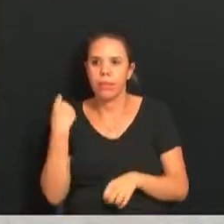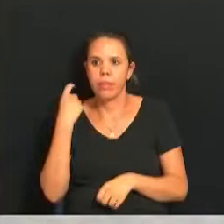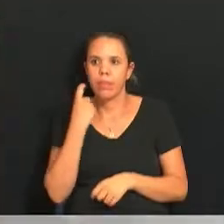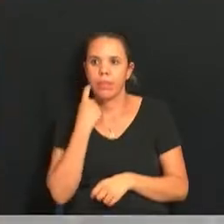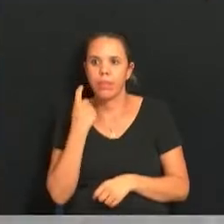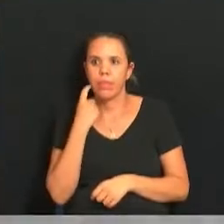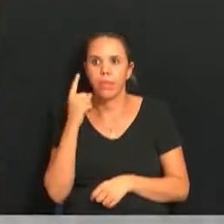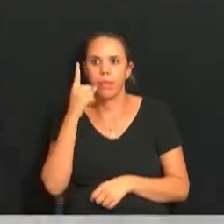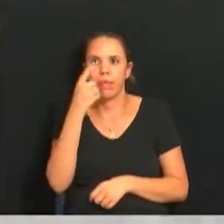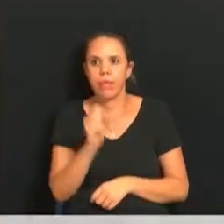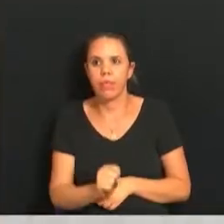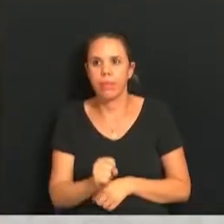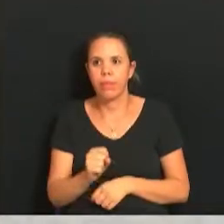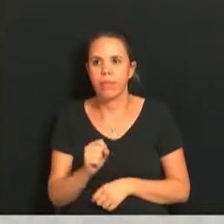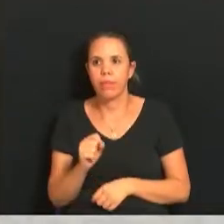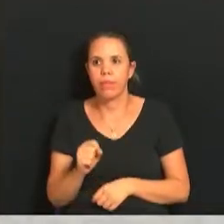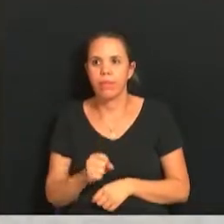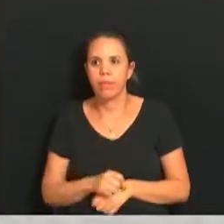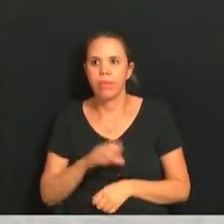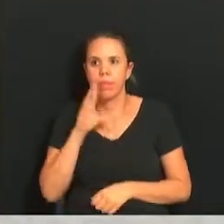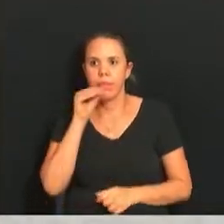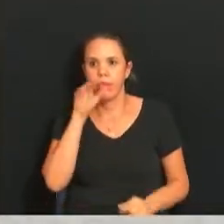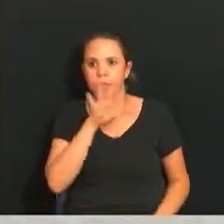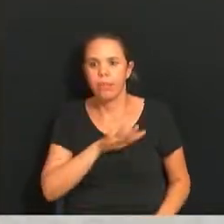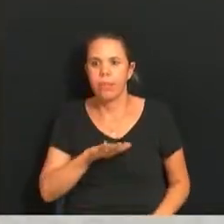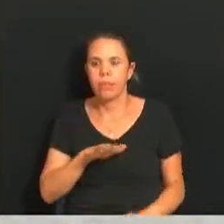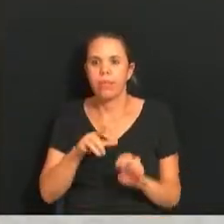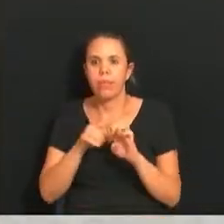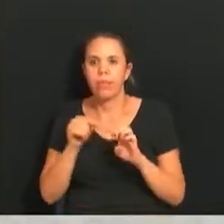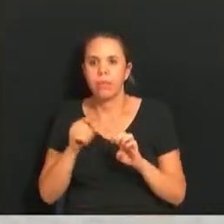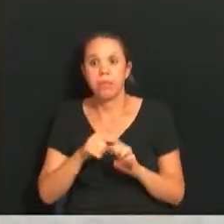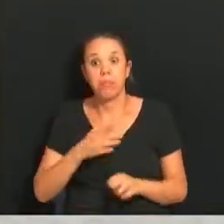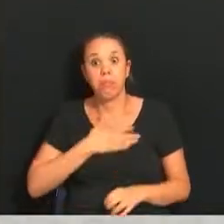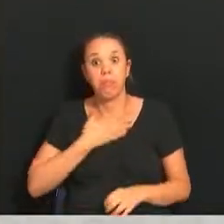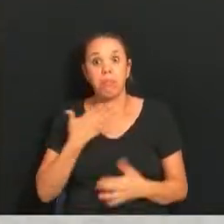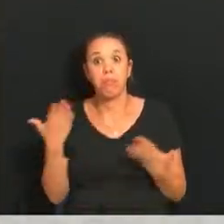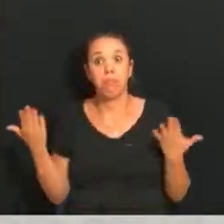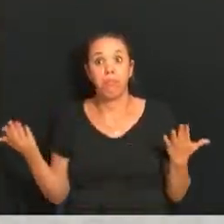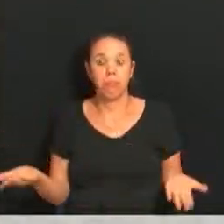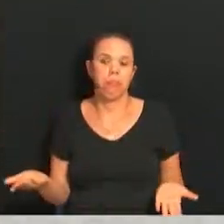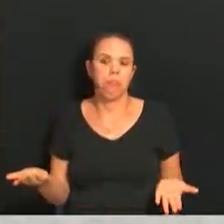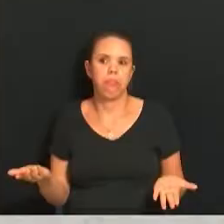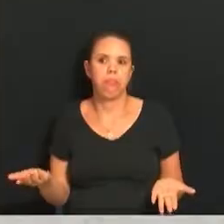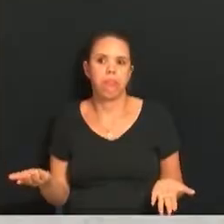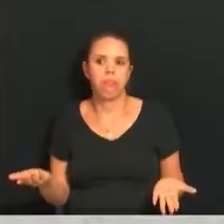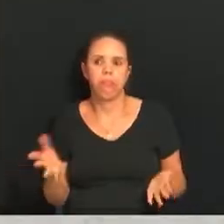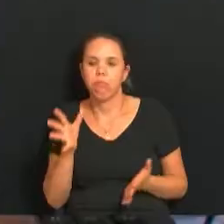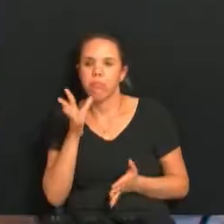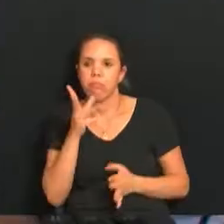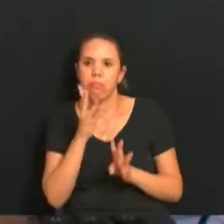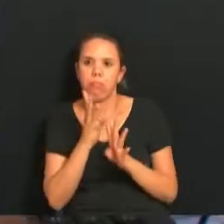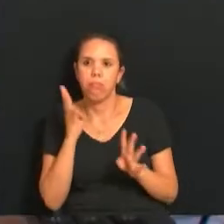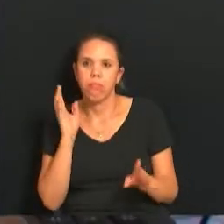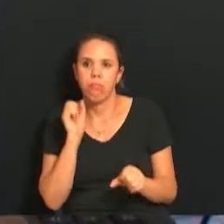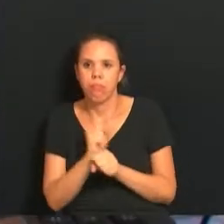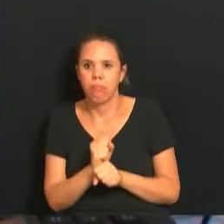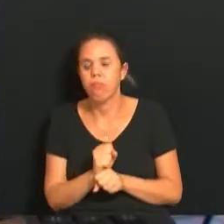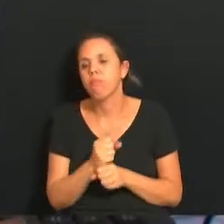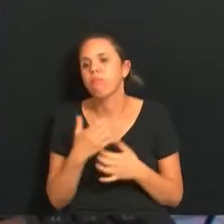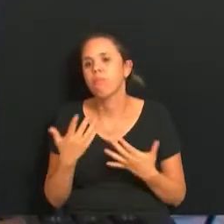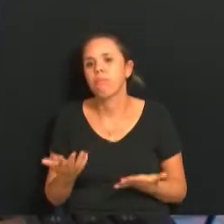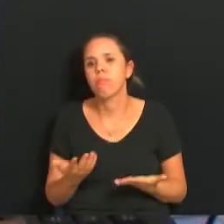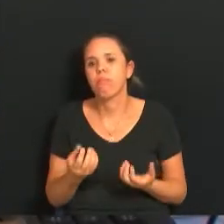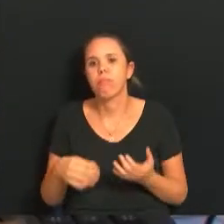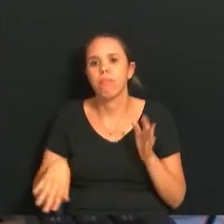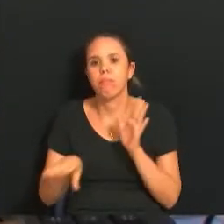dia 18, o que pegou funcionários e microempreendedores de surpresa, causando lentidão no atendimento. Essa informação chegou para a